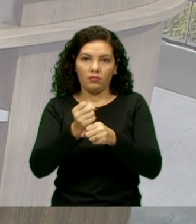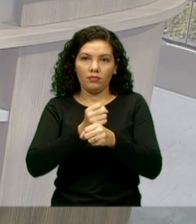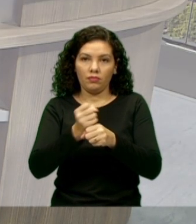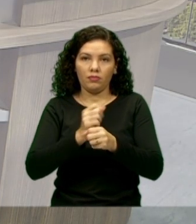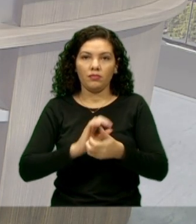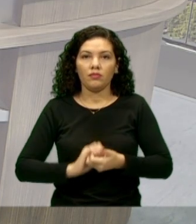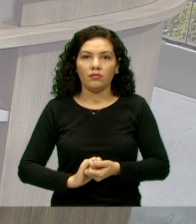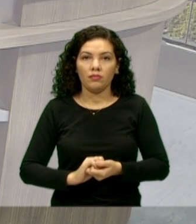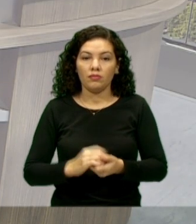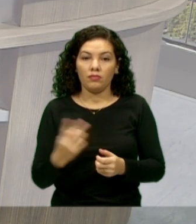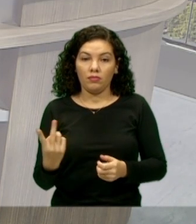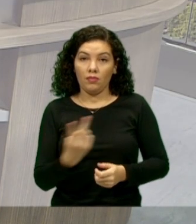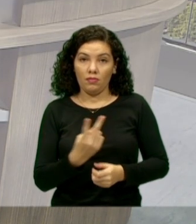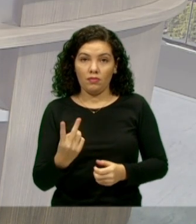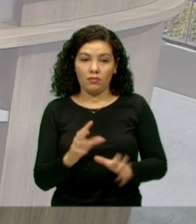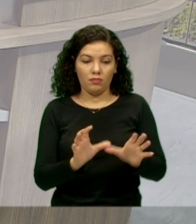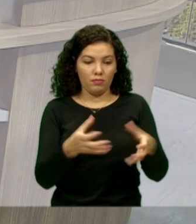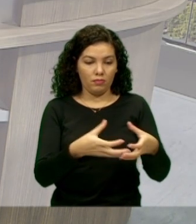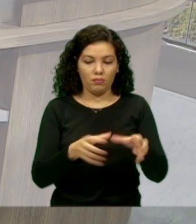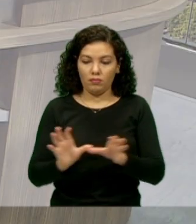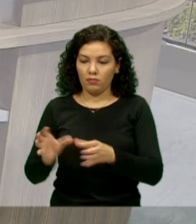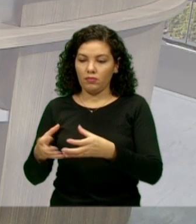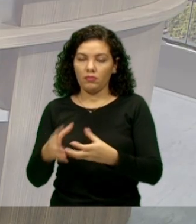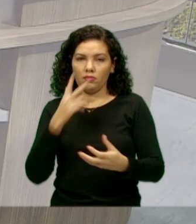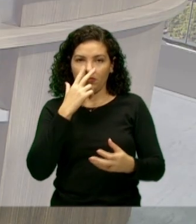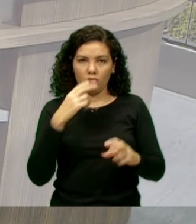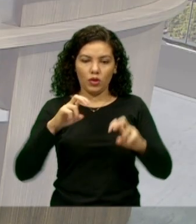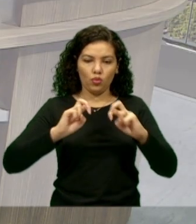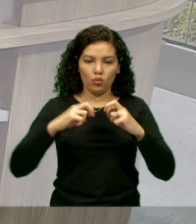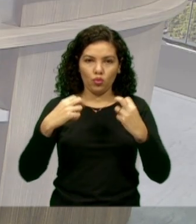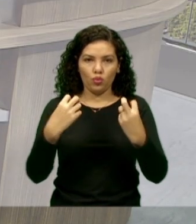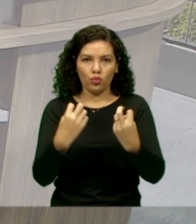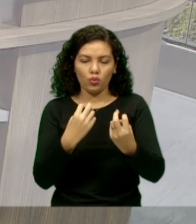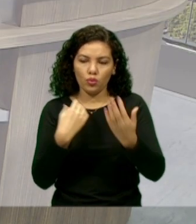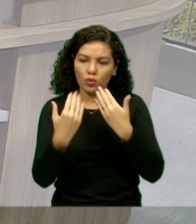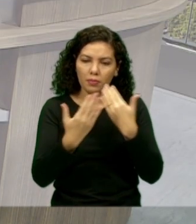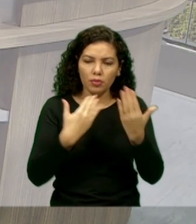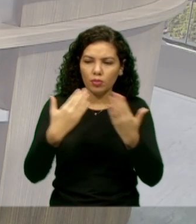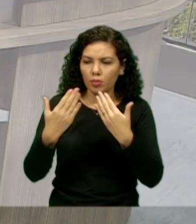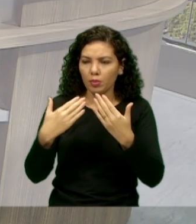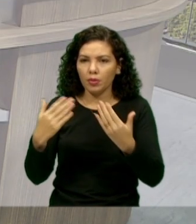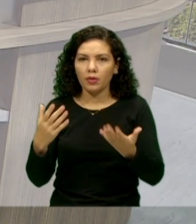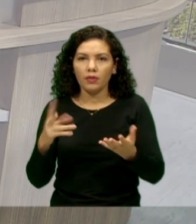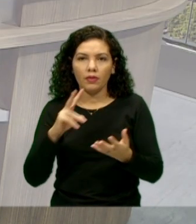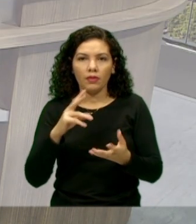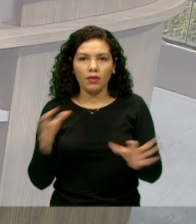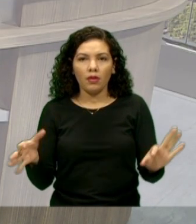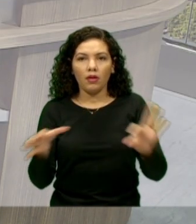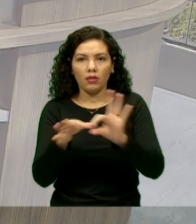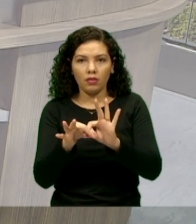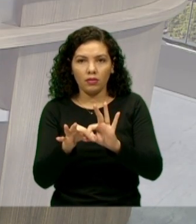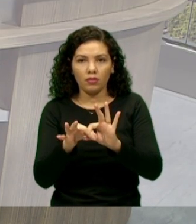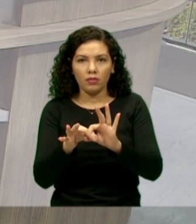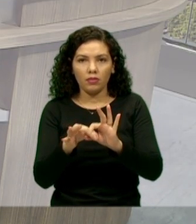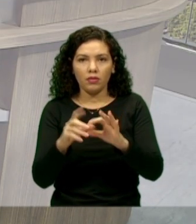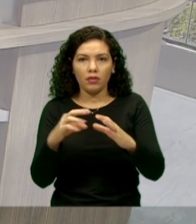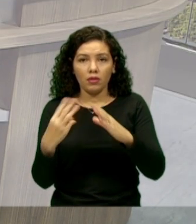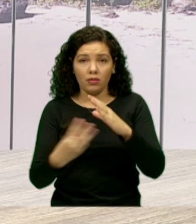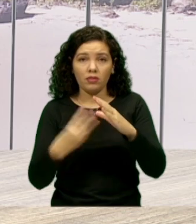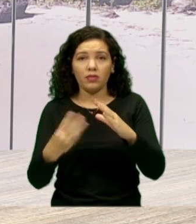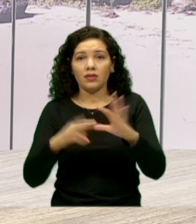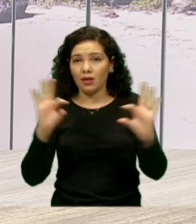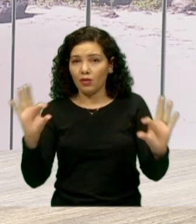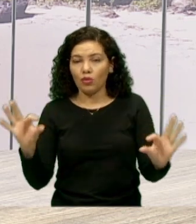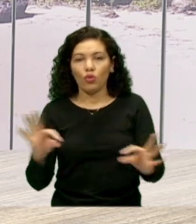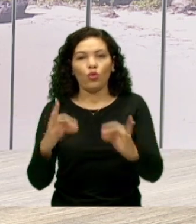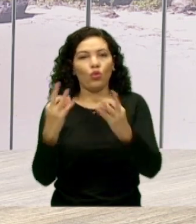E daí as 2 comissões sentaram para fazer um parecer conjunto alinhado. Ou seja, era terceirizar direto, total. Ia passar